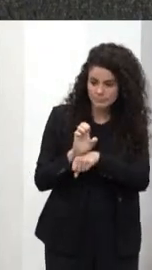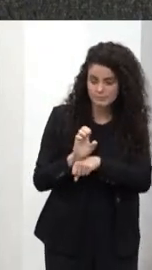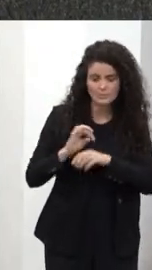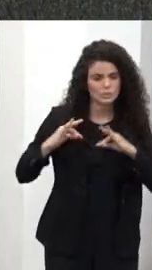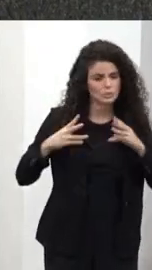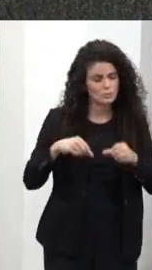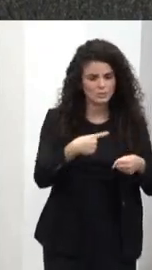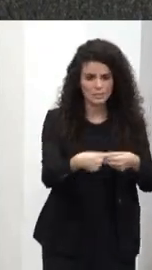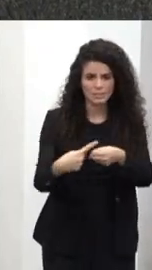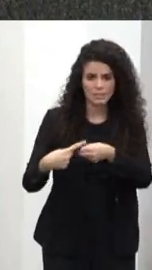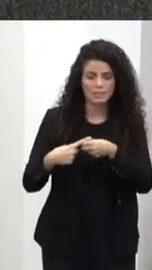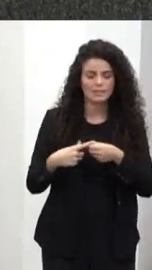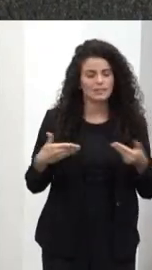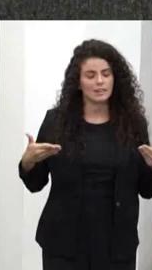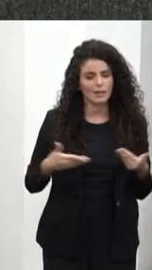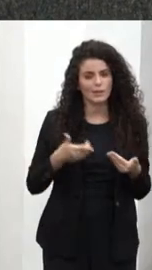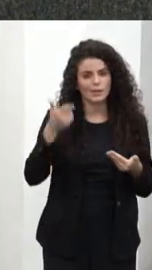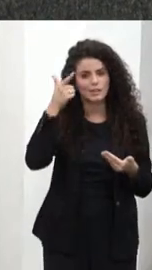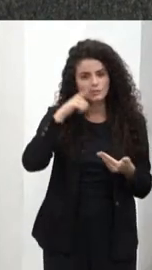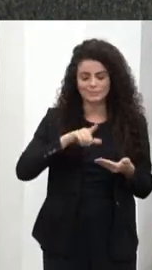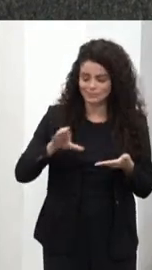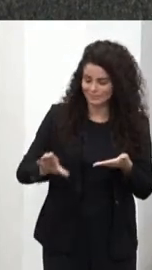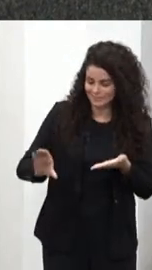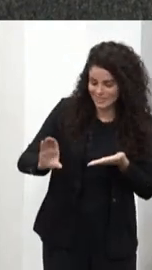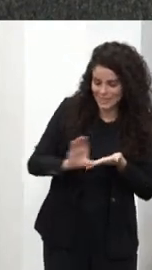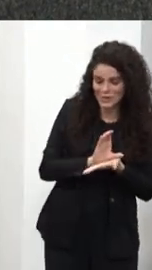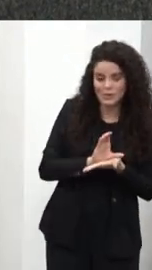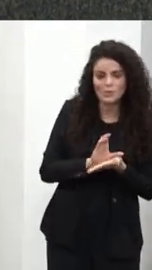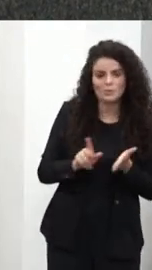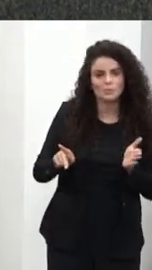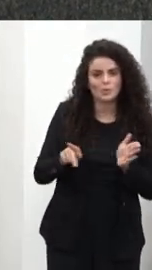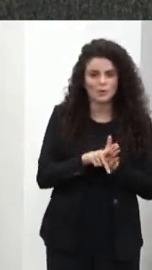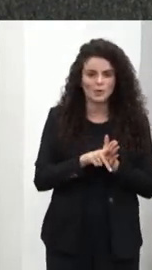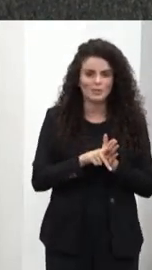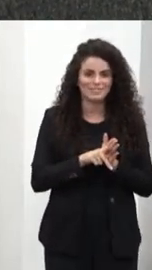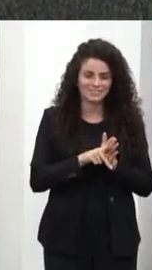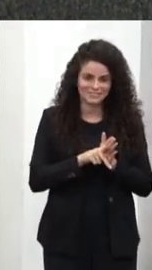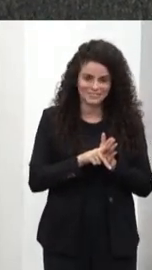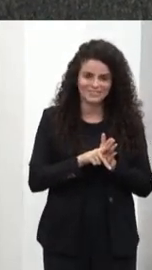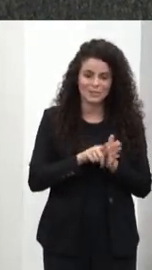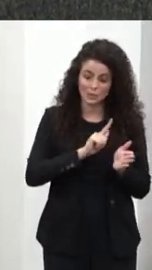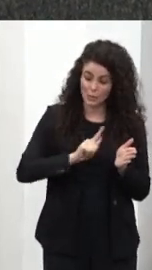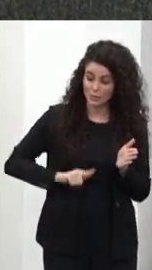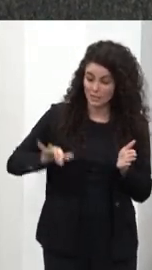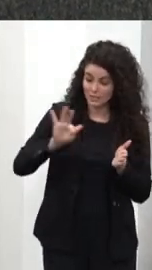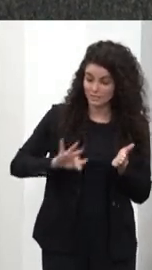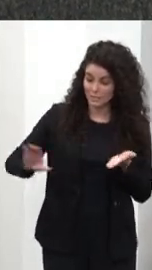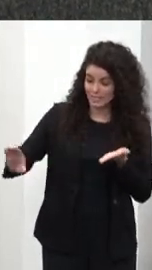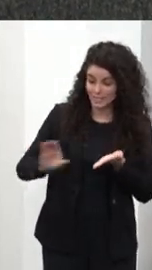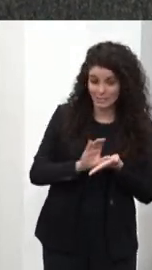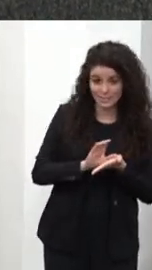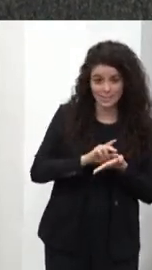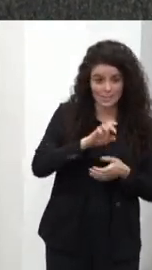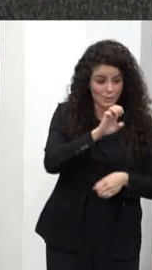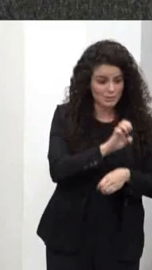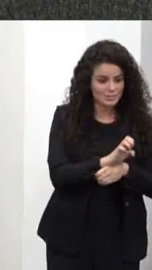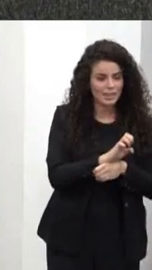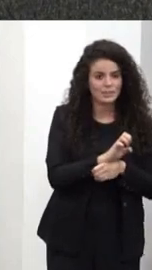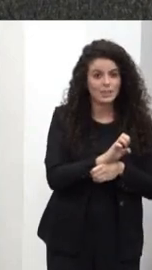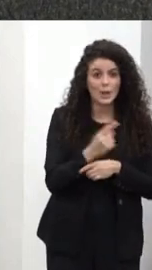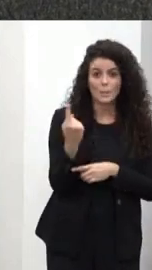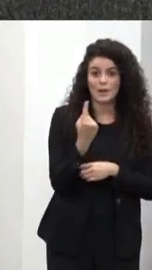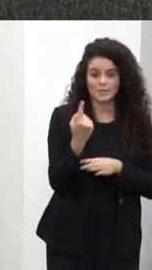ser executado com recursos advindos do governo federal e é um primeiro edital a ser executado neste novo momento